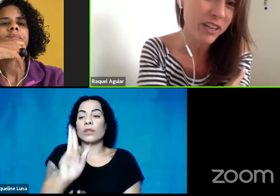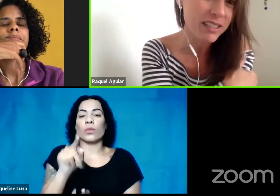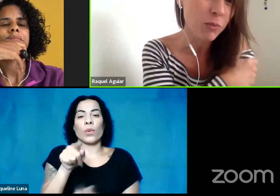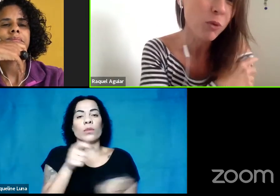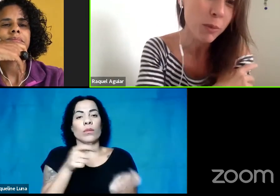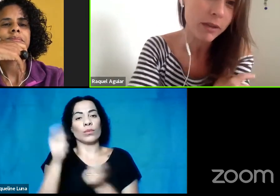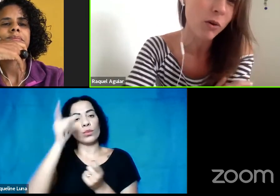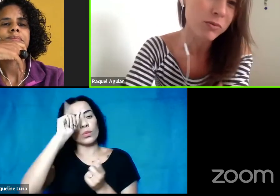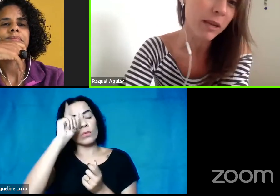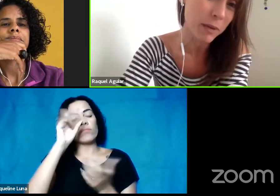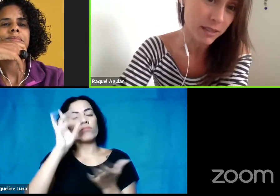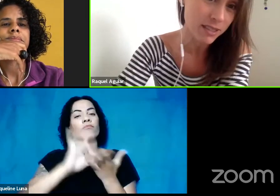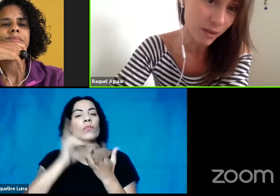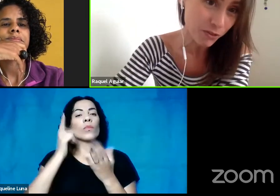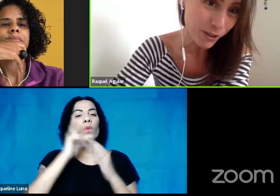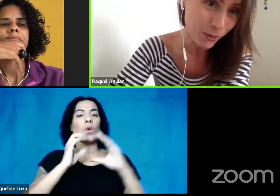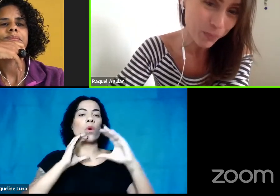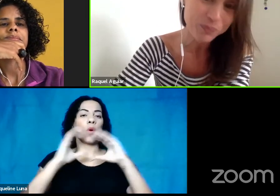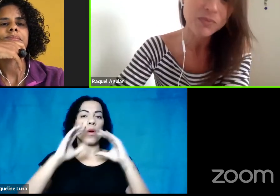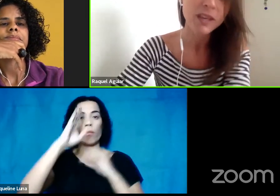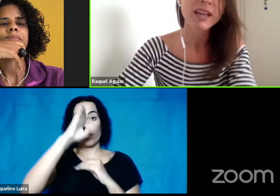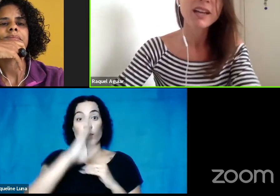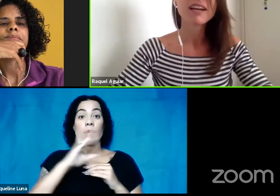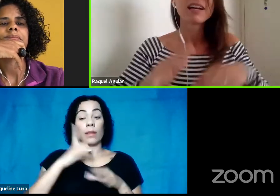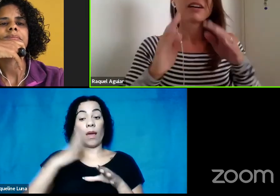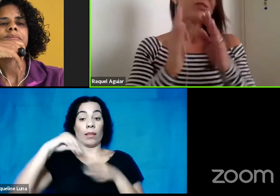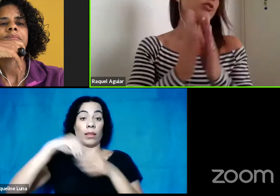uma comunicação pública que contemple esse desafio.